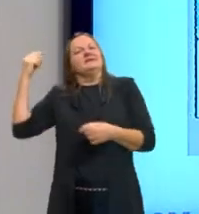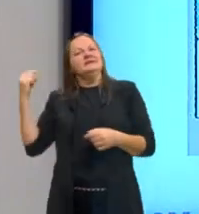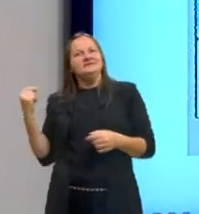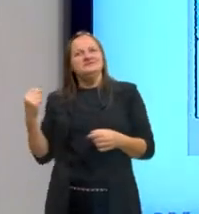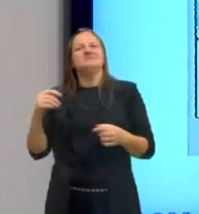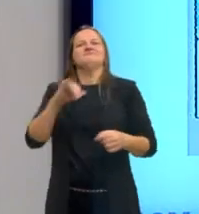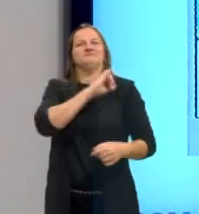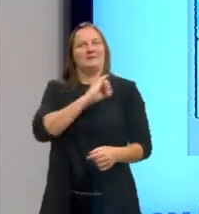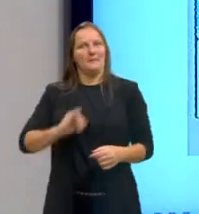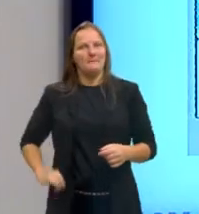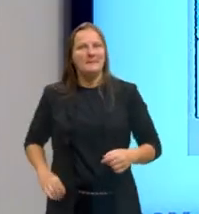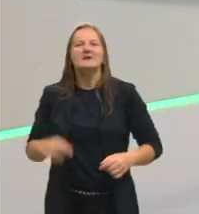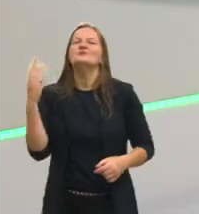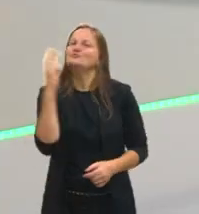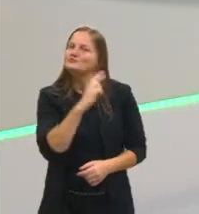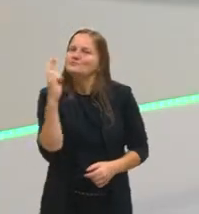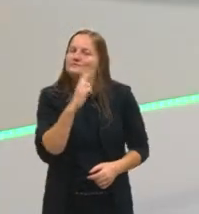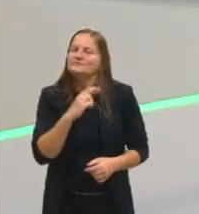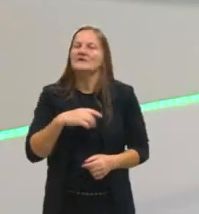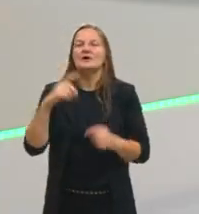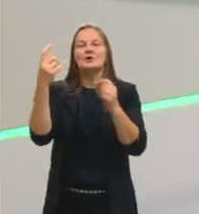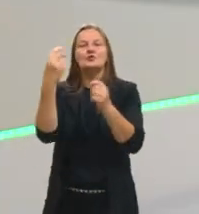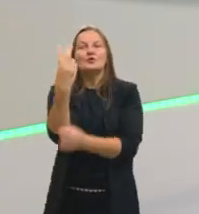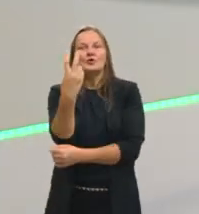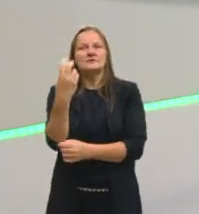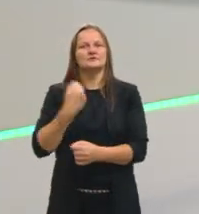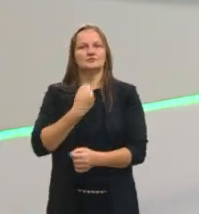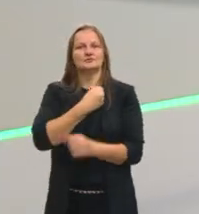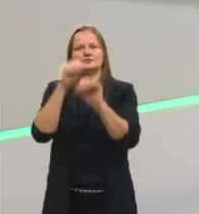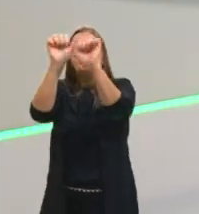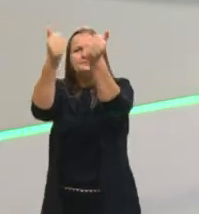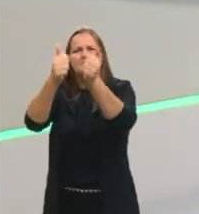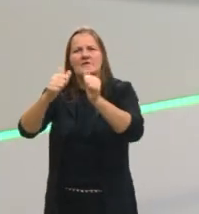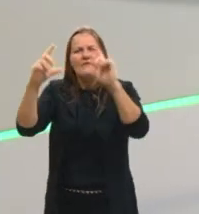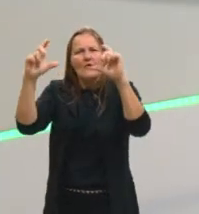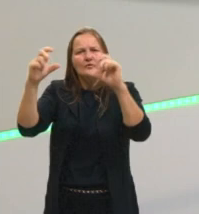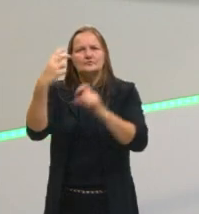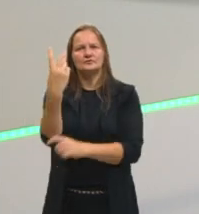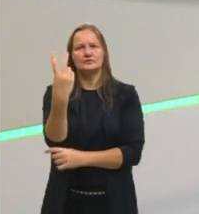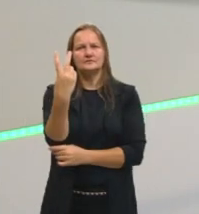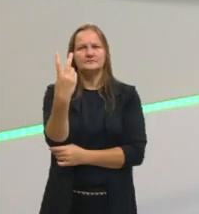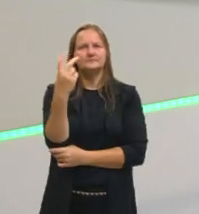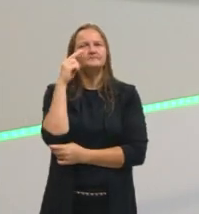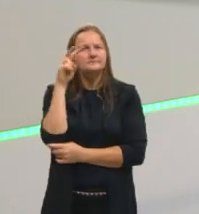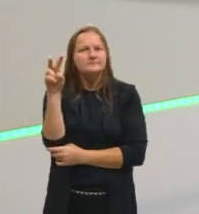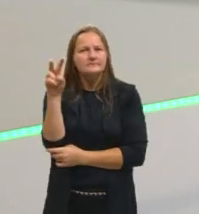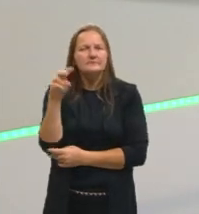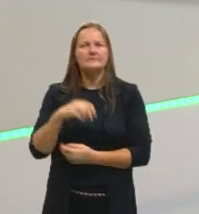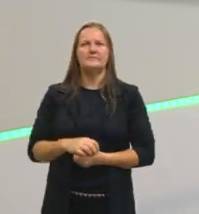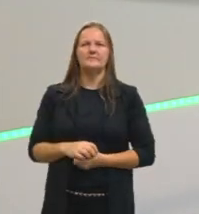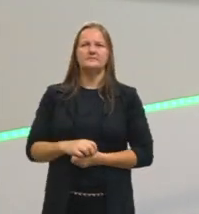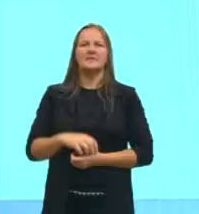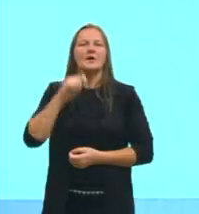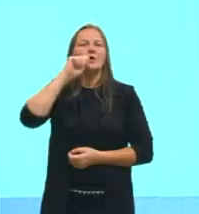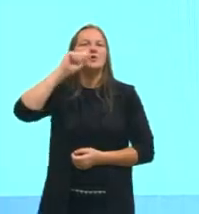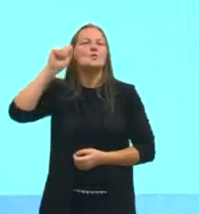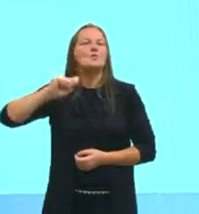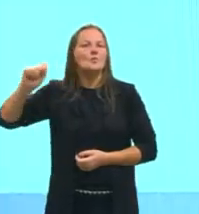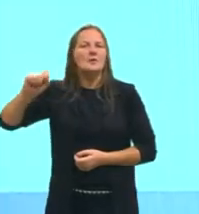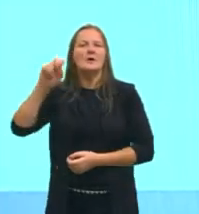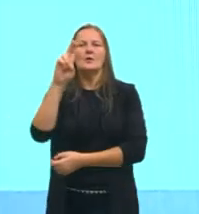agonizado e no mapa 2 ó no mapa dois a gente tem Exatamente isso também né o território da Ucrânia